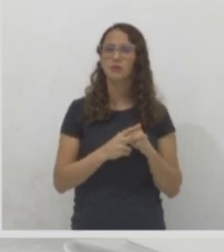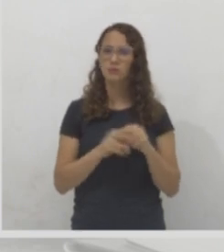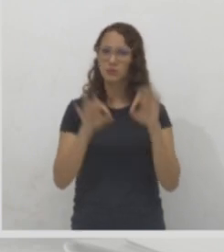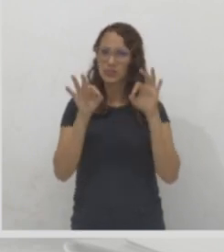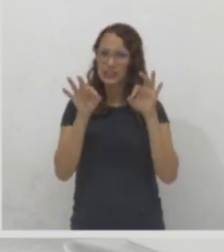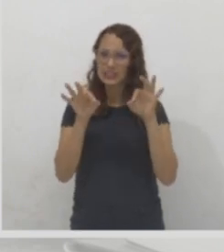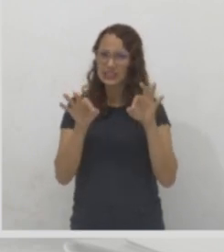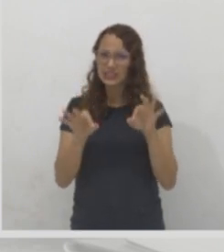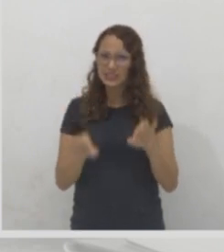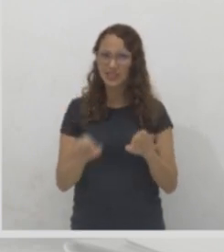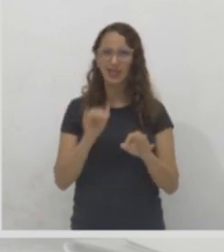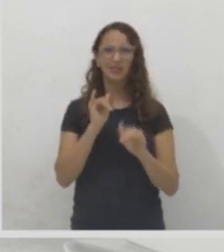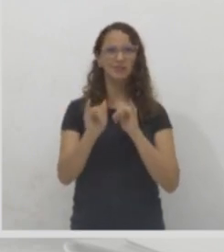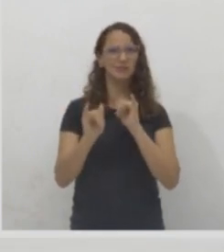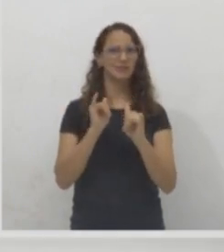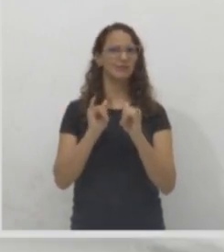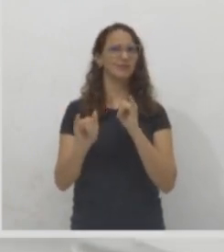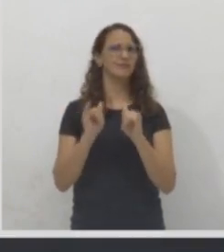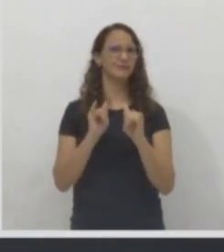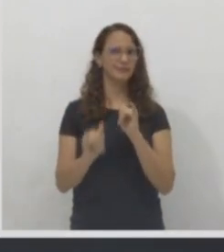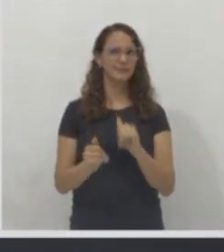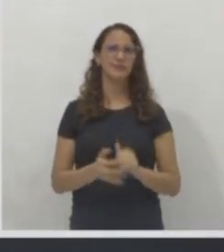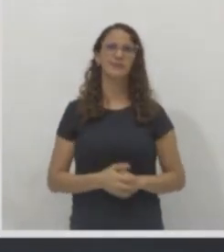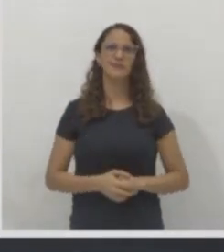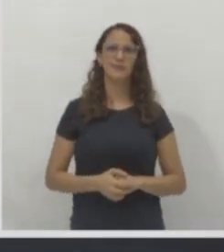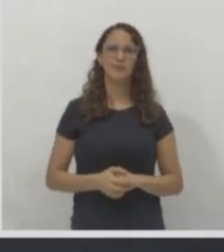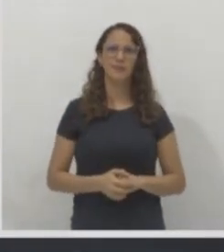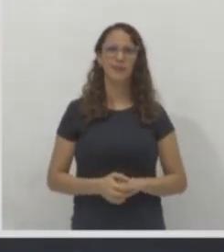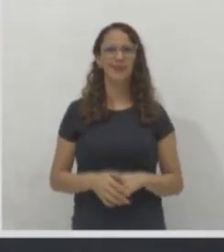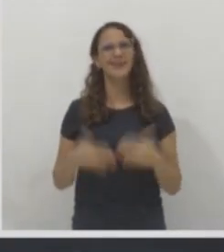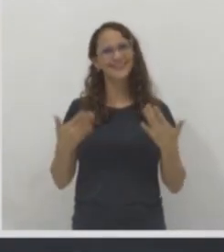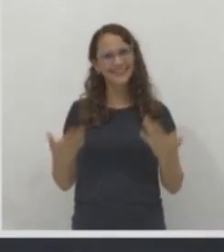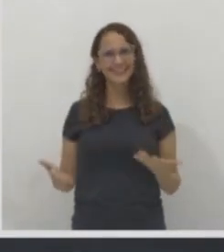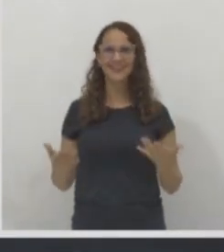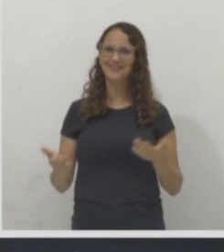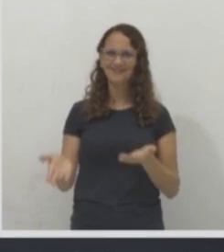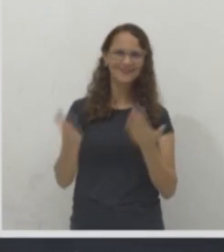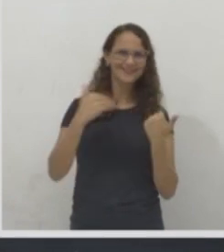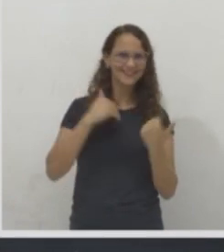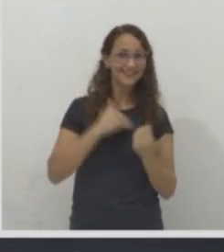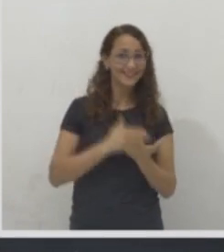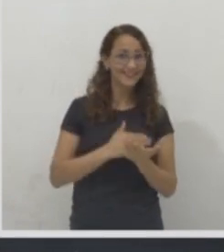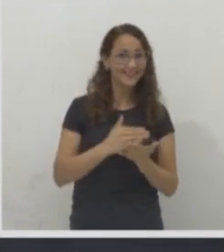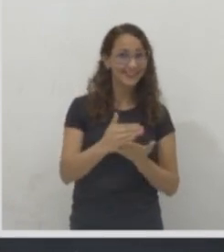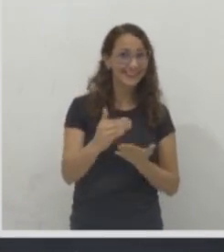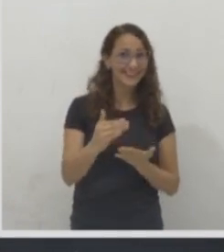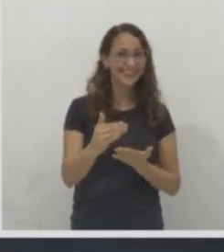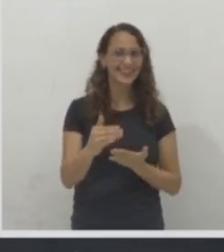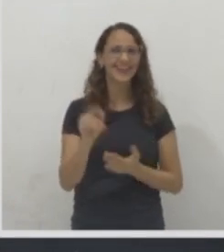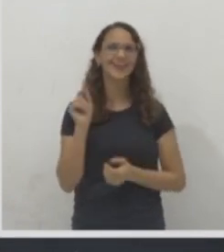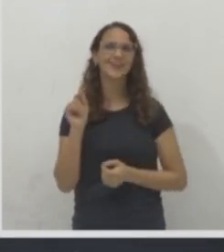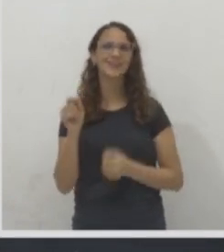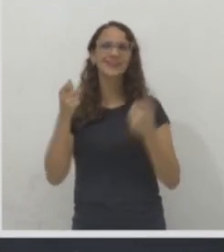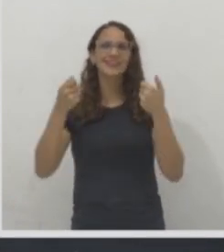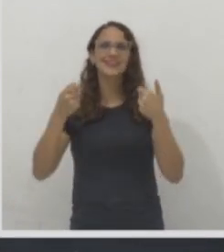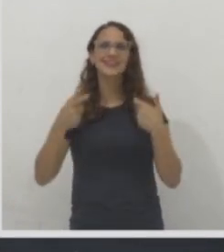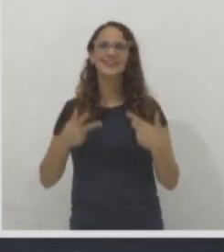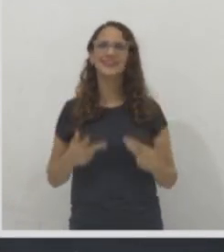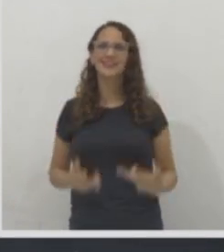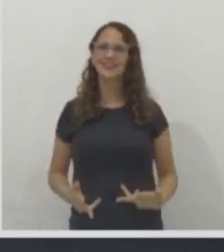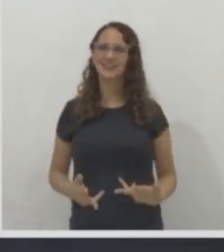das informações. Então, vamos começar, certo? Falando um pouco